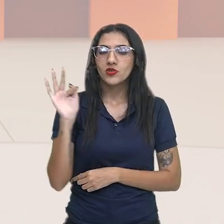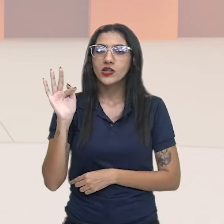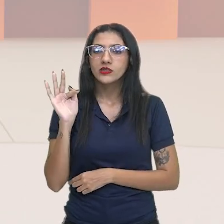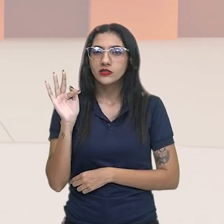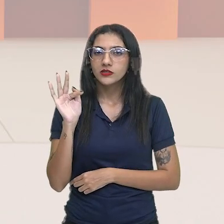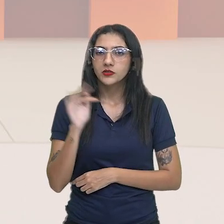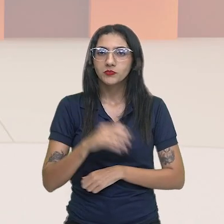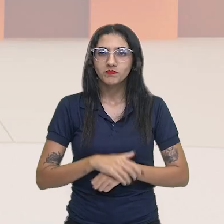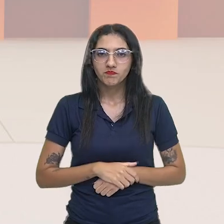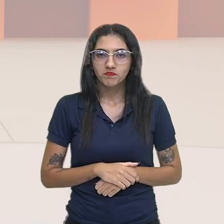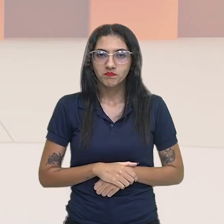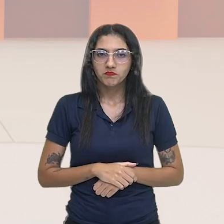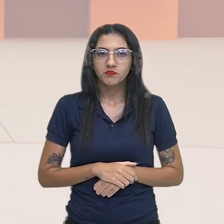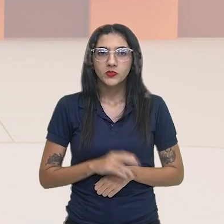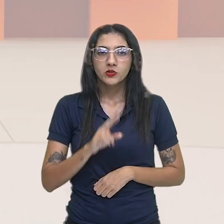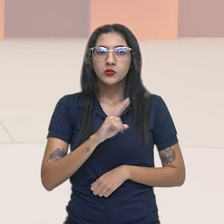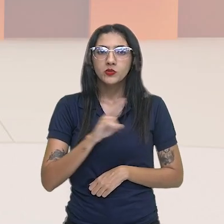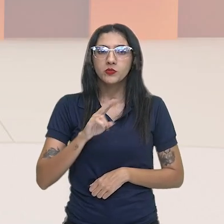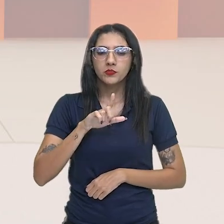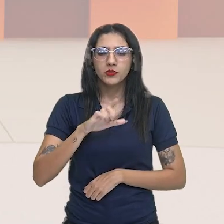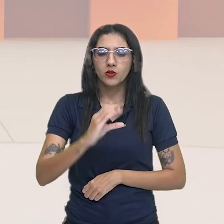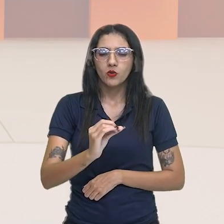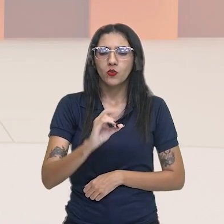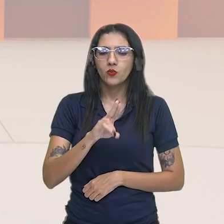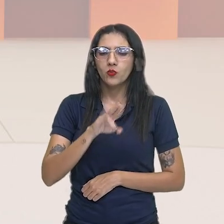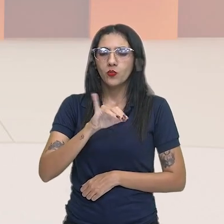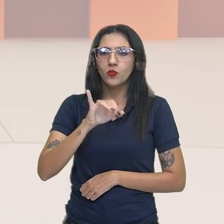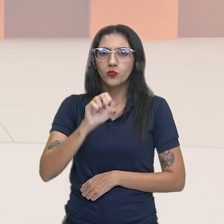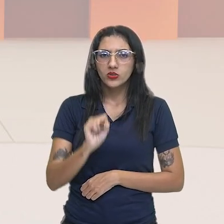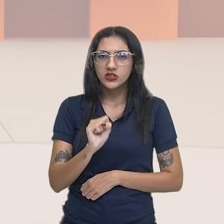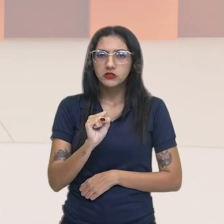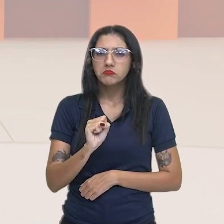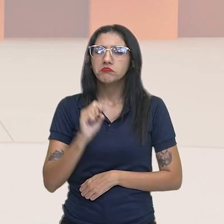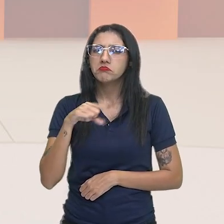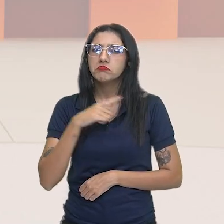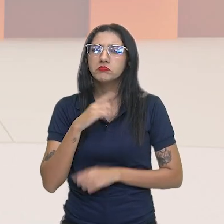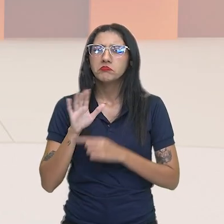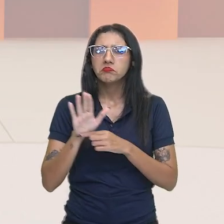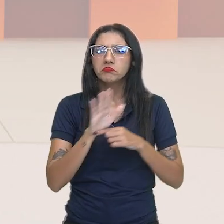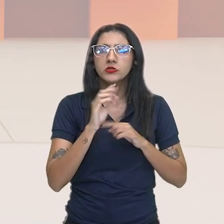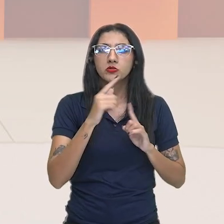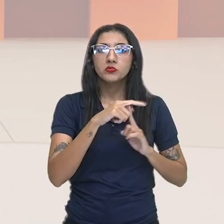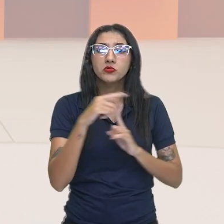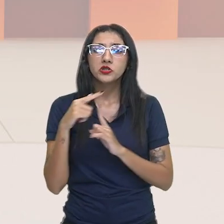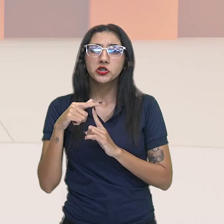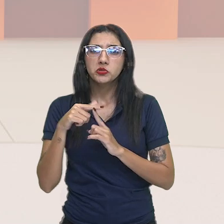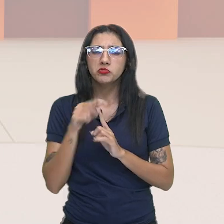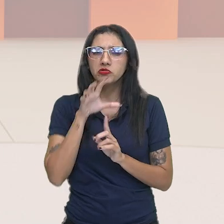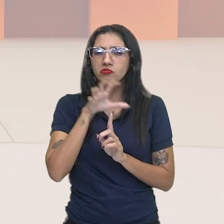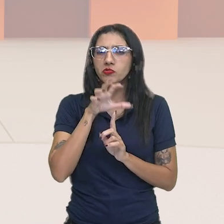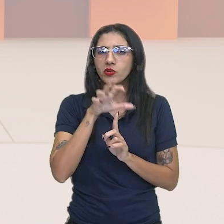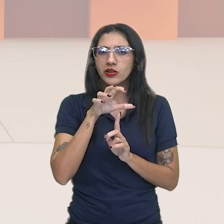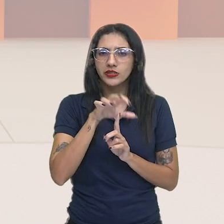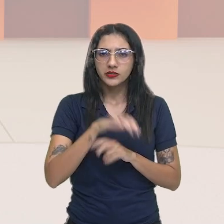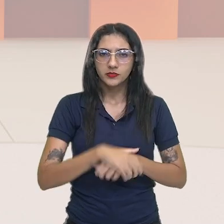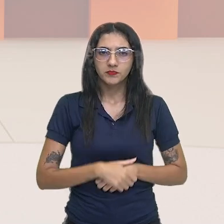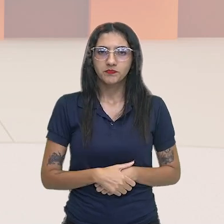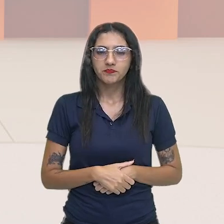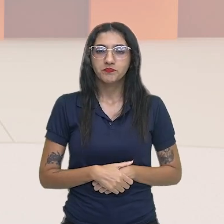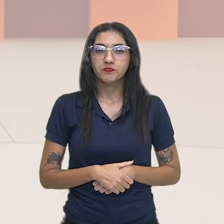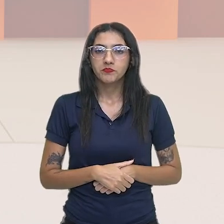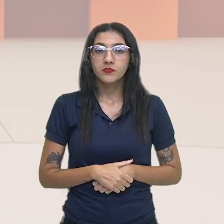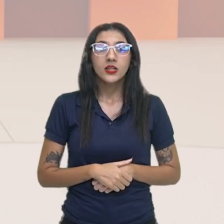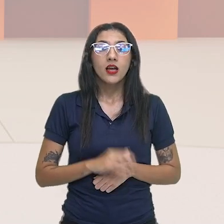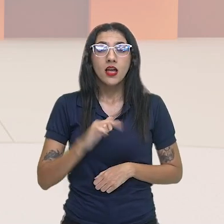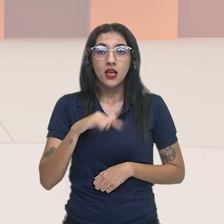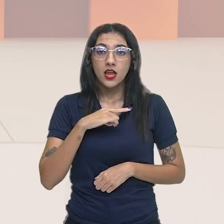chamado Louis Althusser, né? Ele vai trabalhar com a questão de aparelhos repressivos ideológicos de Estado. Louis Althusser